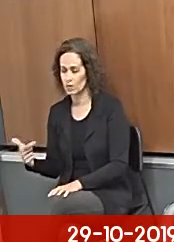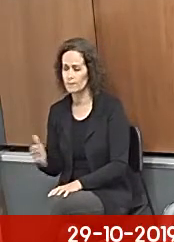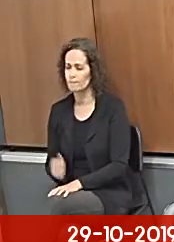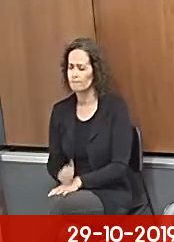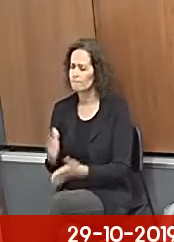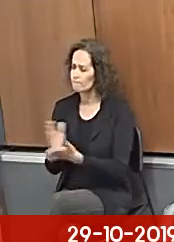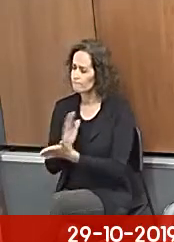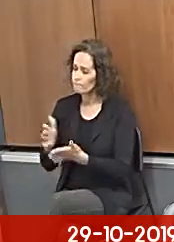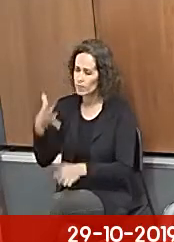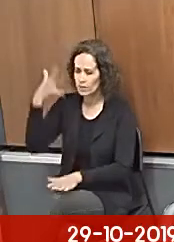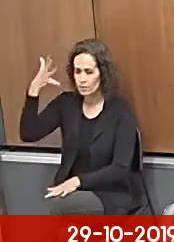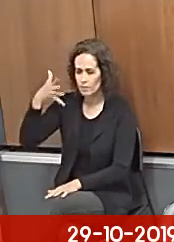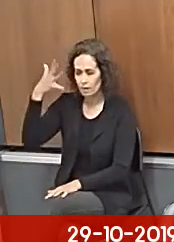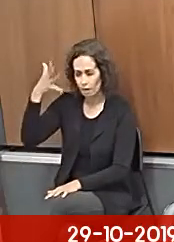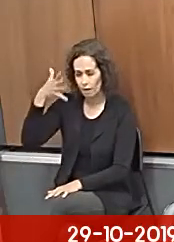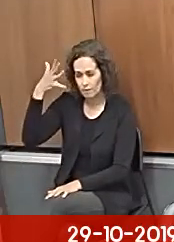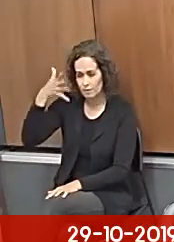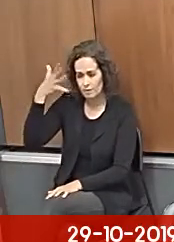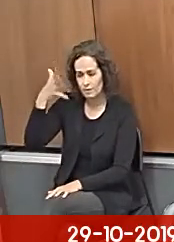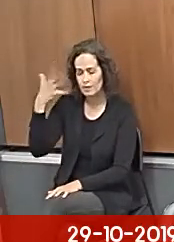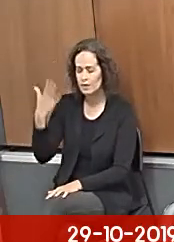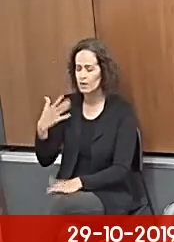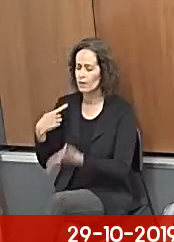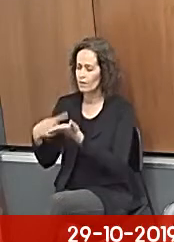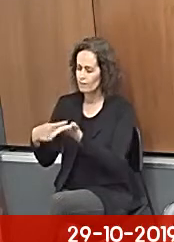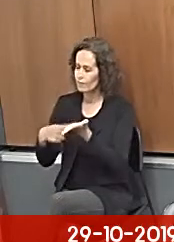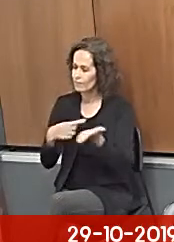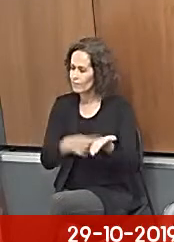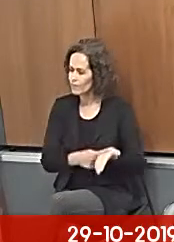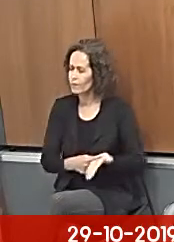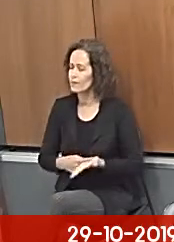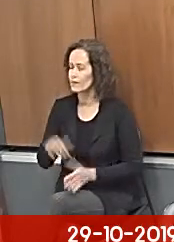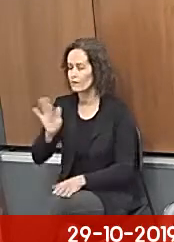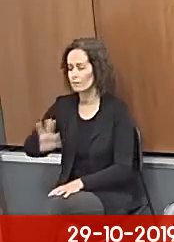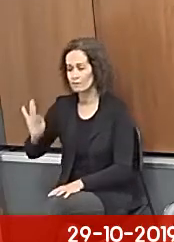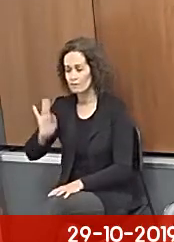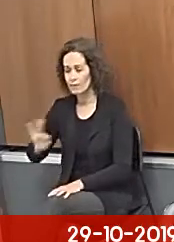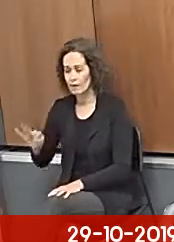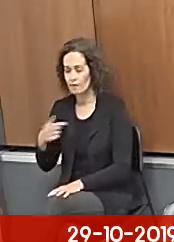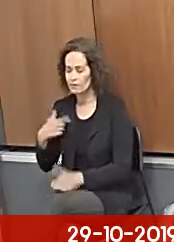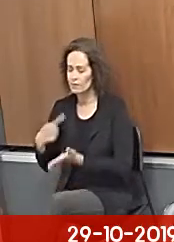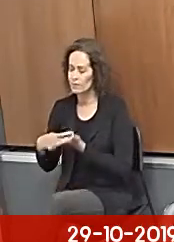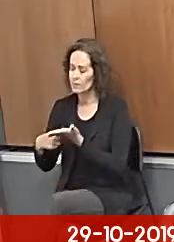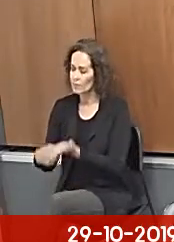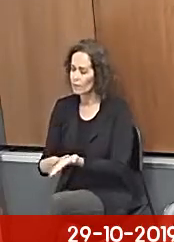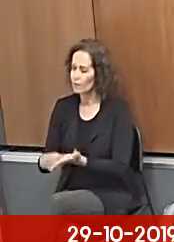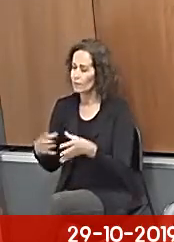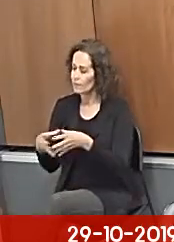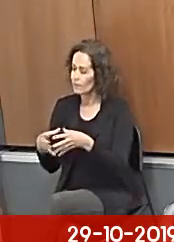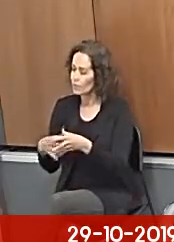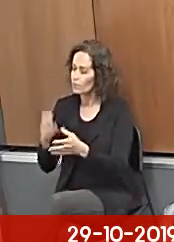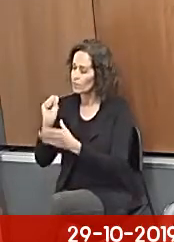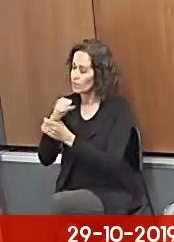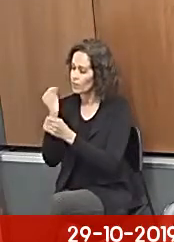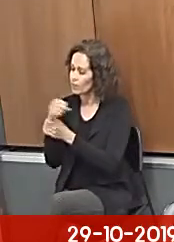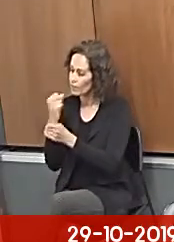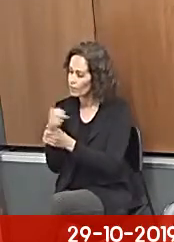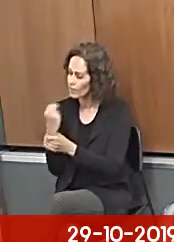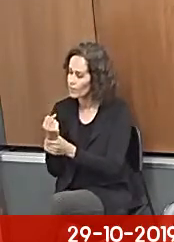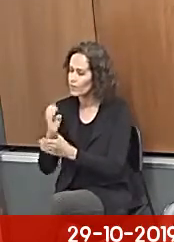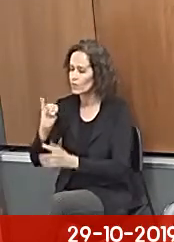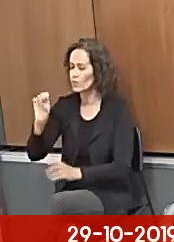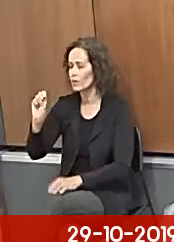Algumas palestras que a gente é chamado também para falar em algumas faculdades. Nesse caso, eu fui chamado para conversar com a turma de fisioterapia do Isabela Hendrix para falar de